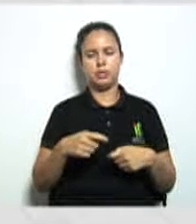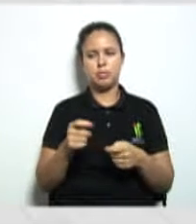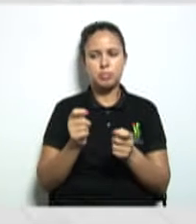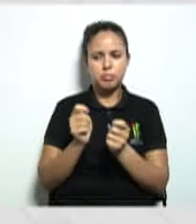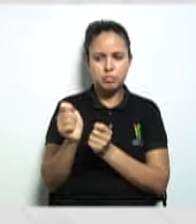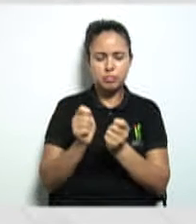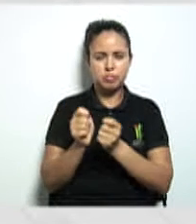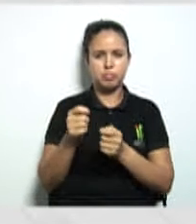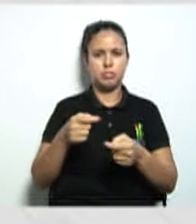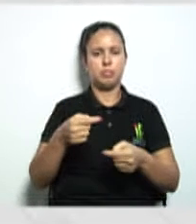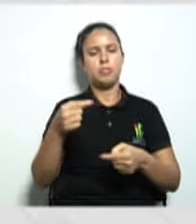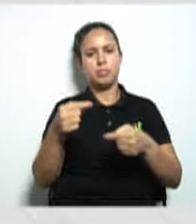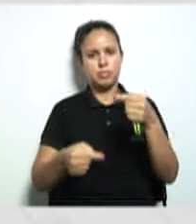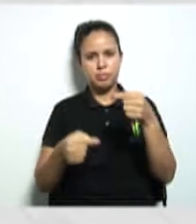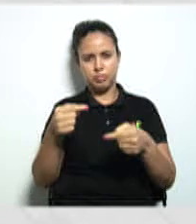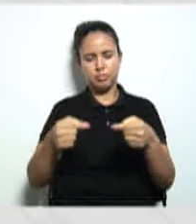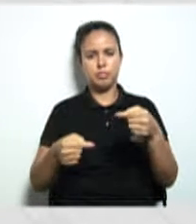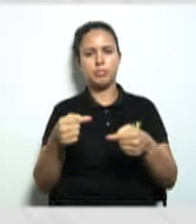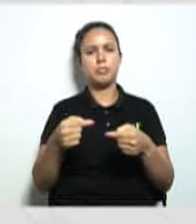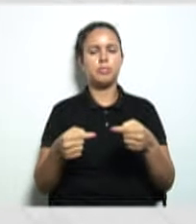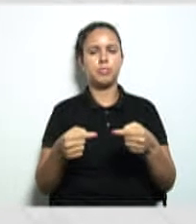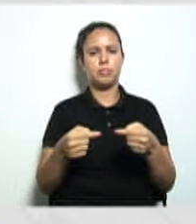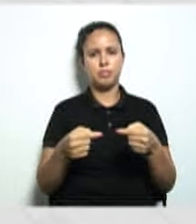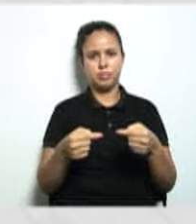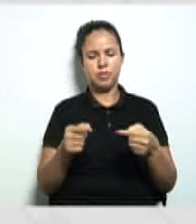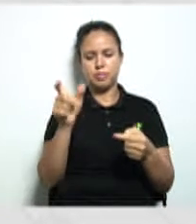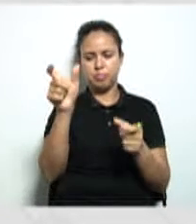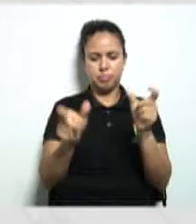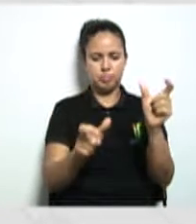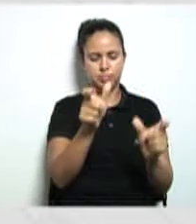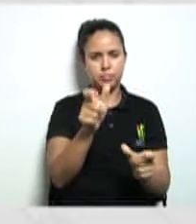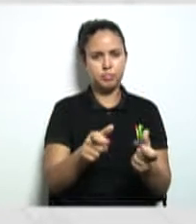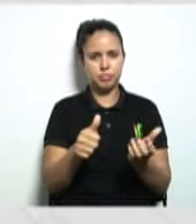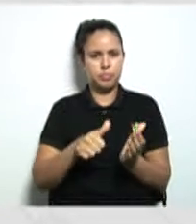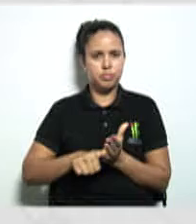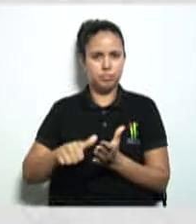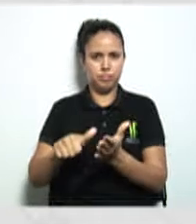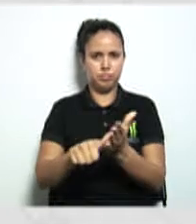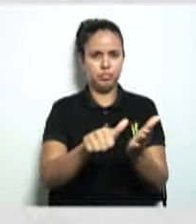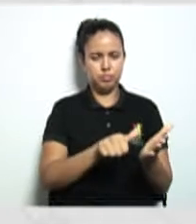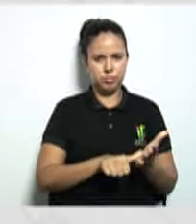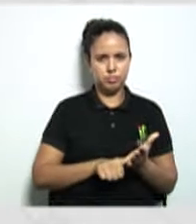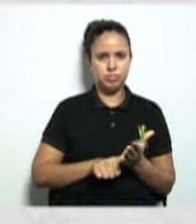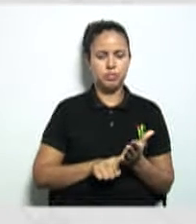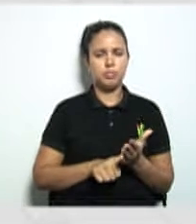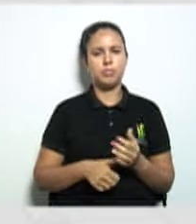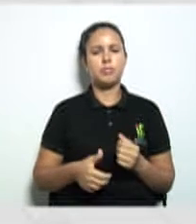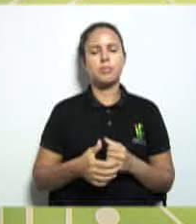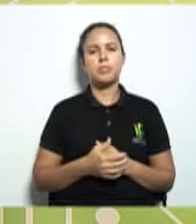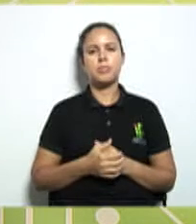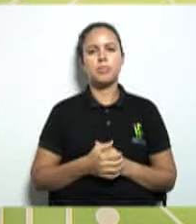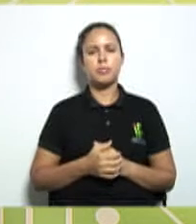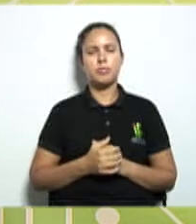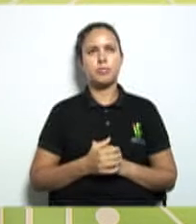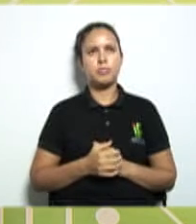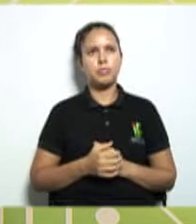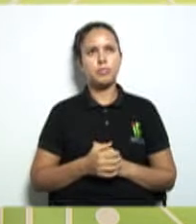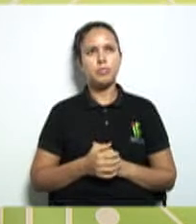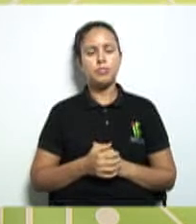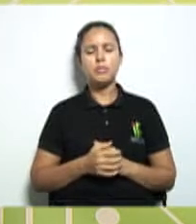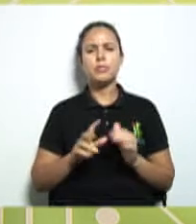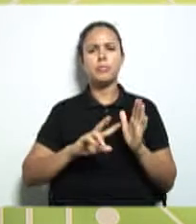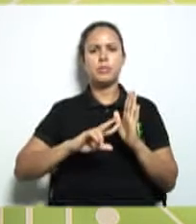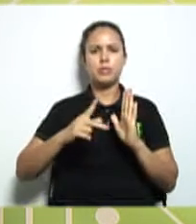democrático por quem? Pelos seus membros. Vamos lá. O que